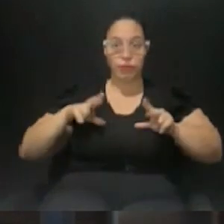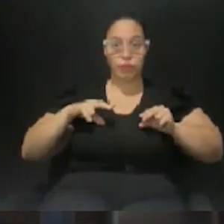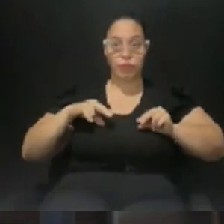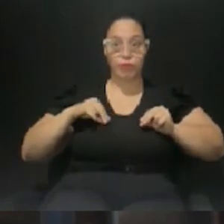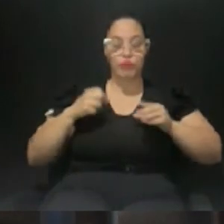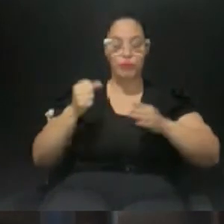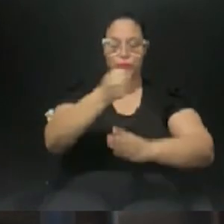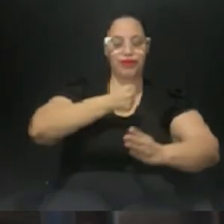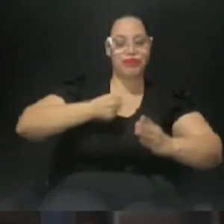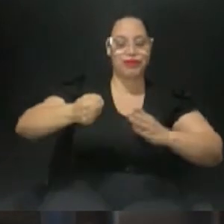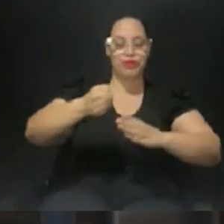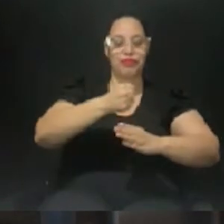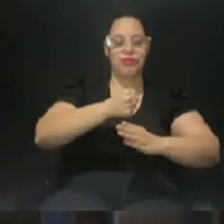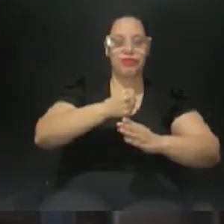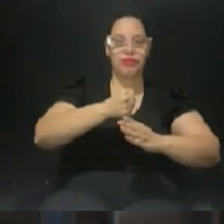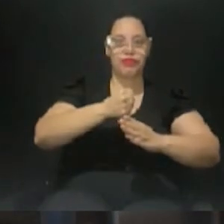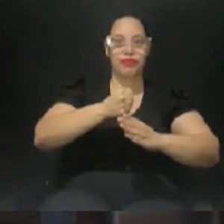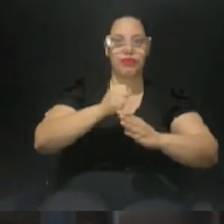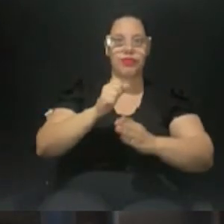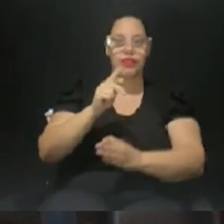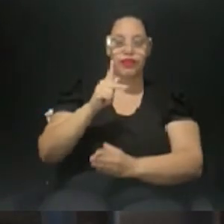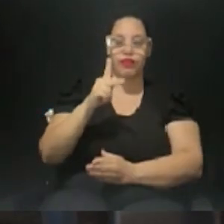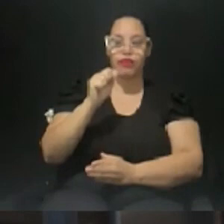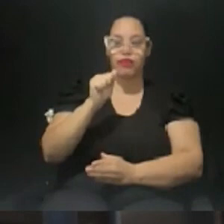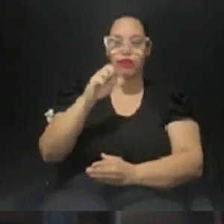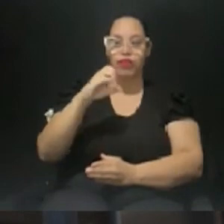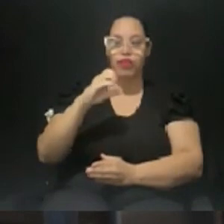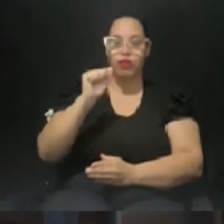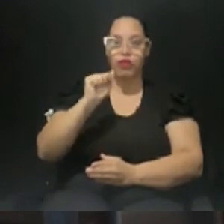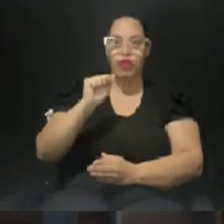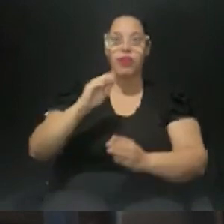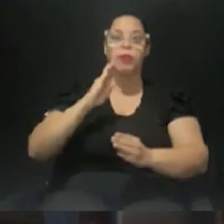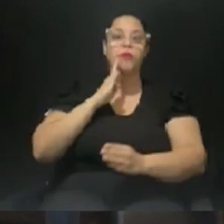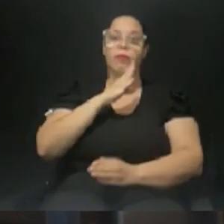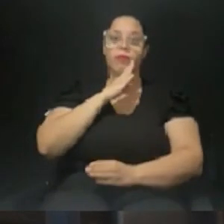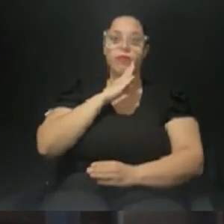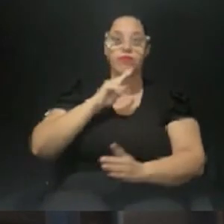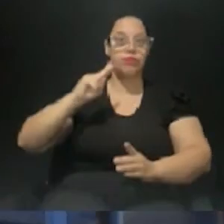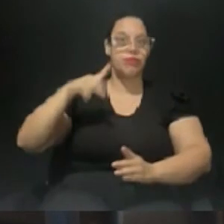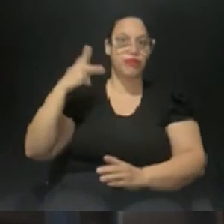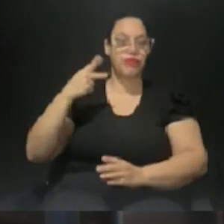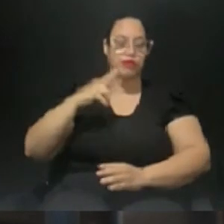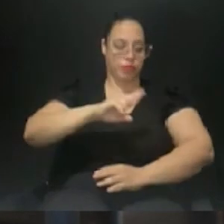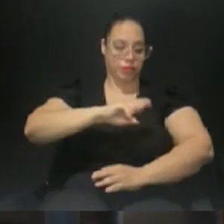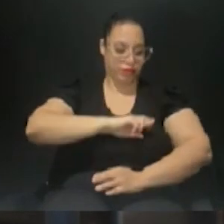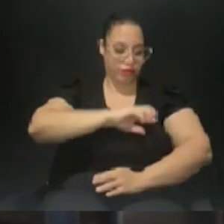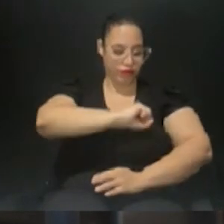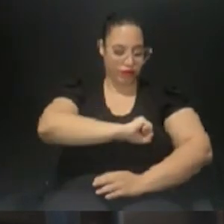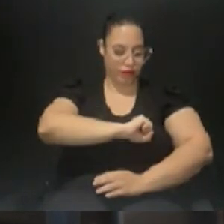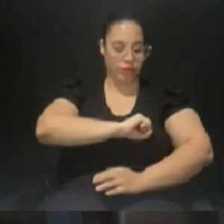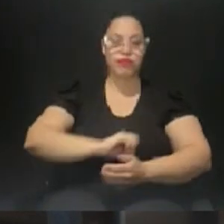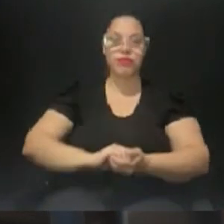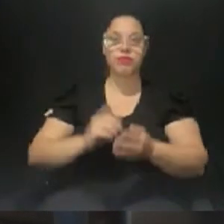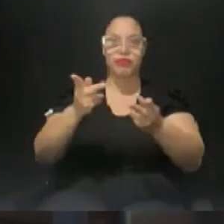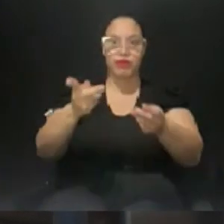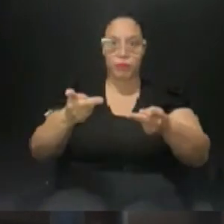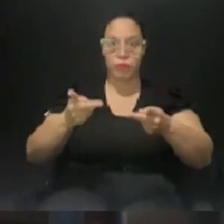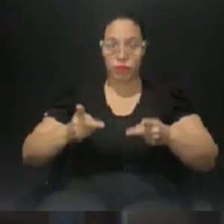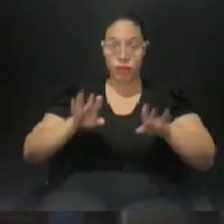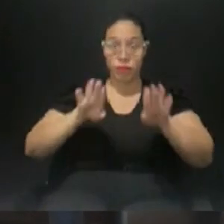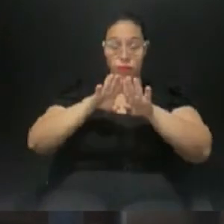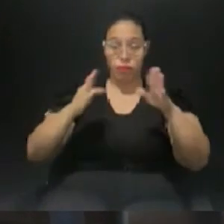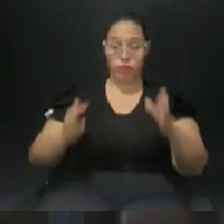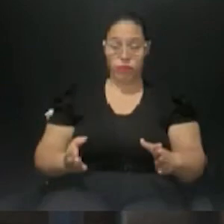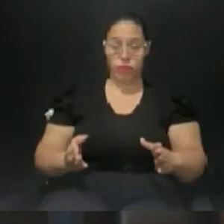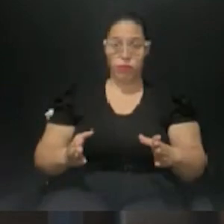de mérito gastronômico ao Faca Bar, por proposição do vereador Luiz Rossini. Convidamos para